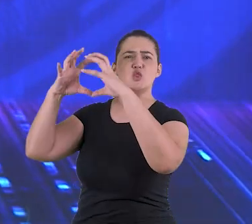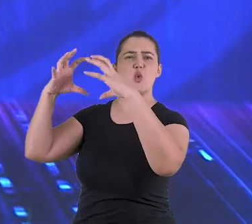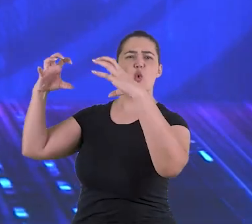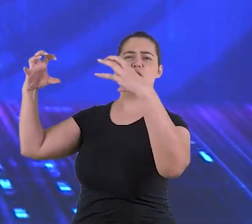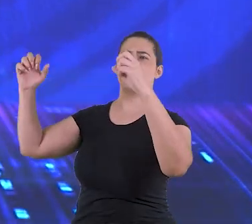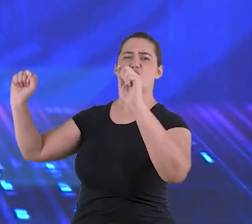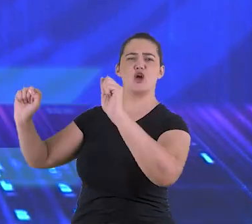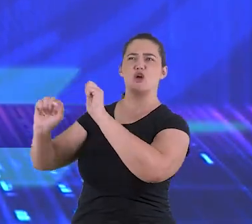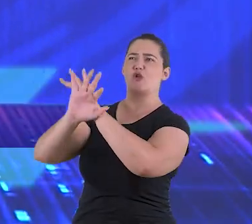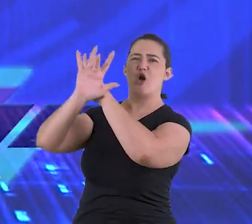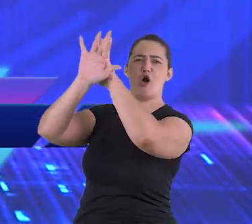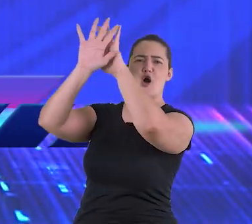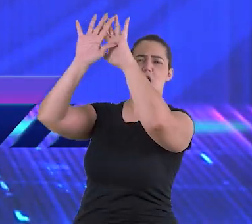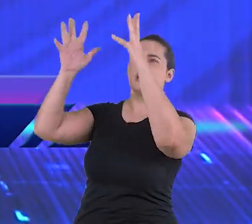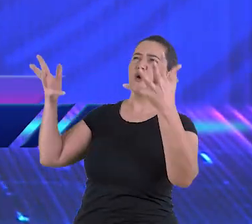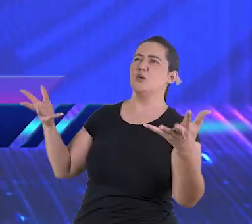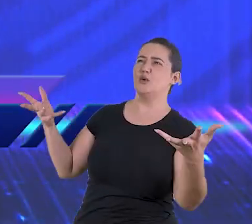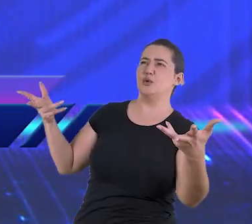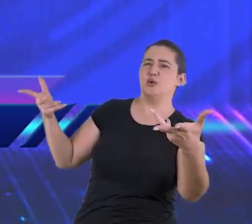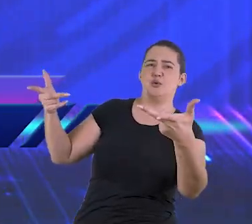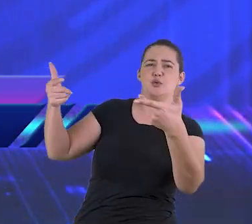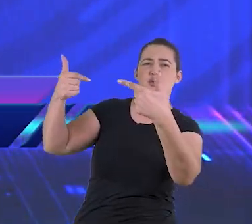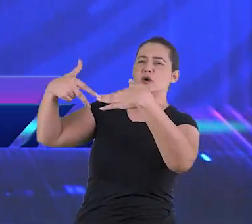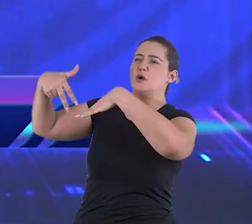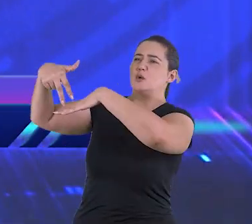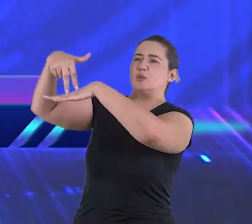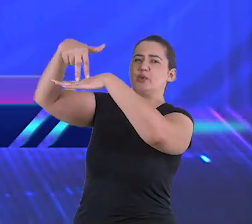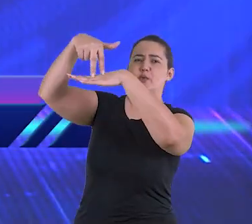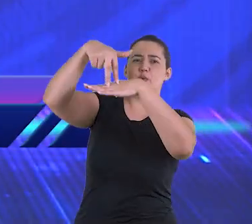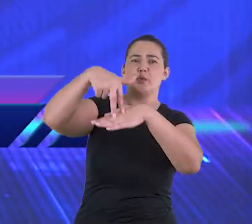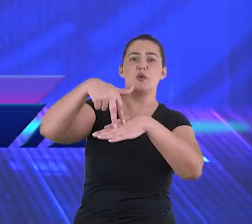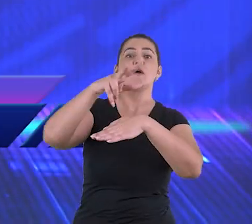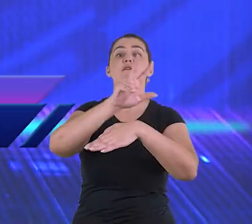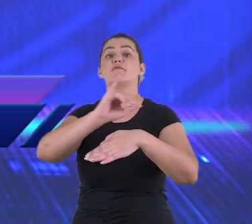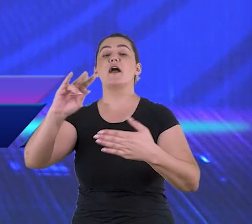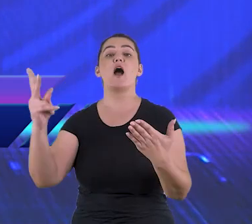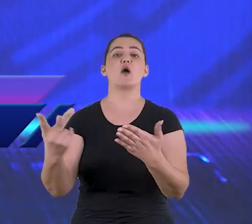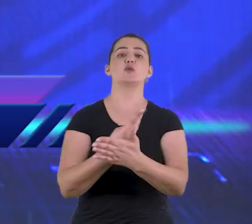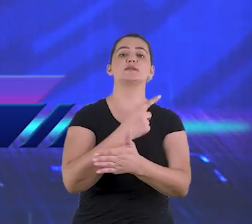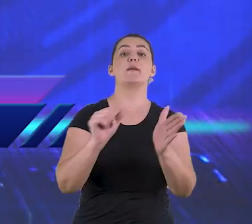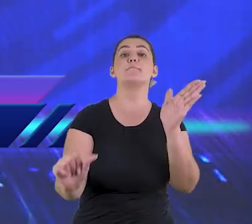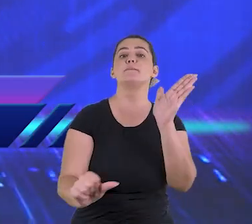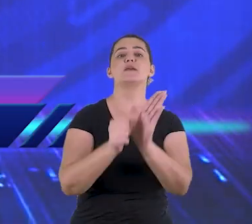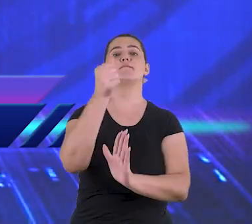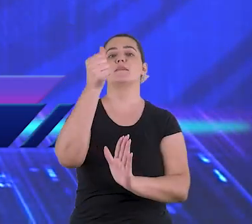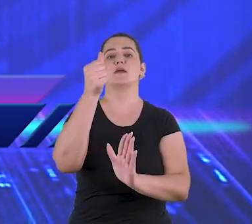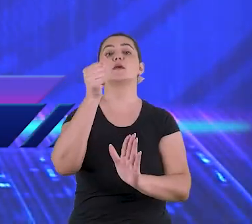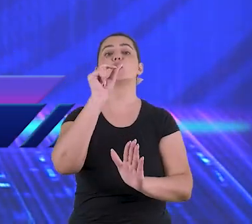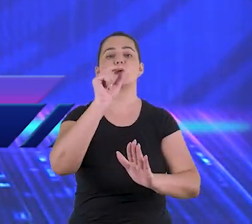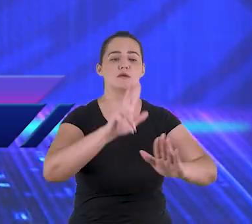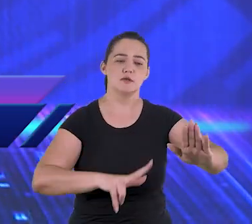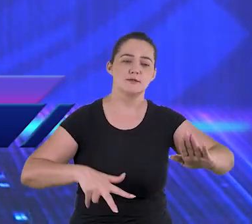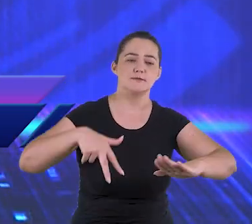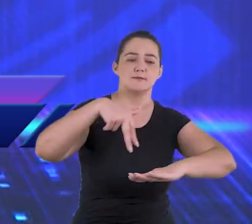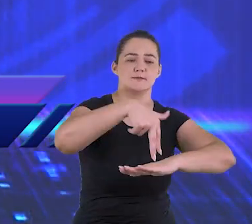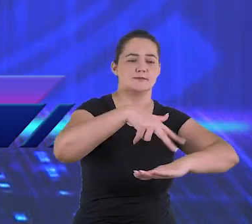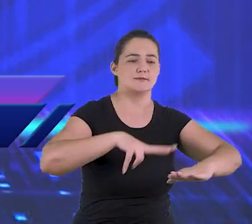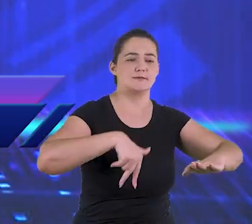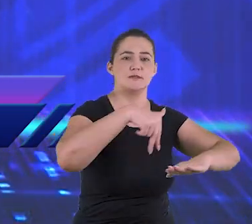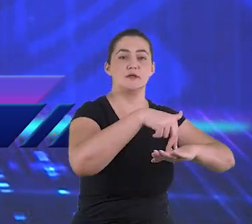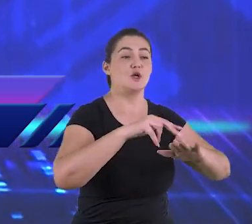céus, com poder, com glória, com majestade, acontecerá a primeira